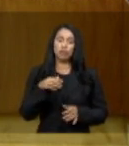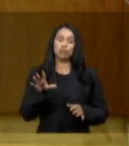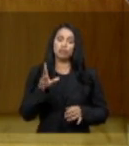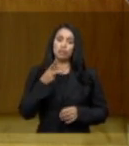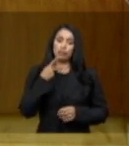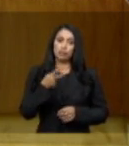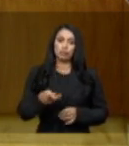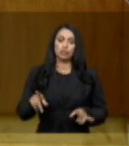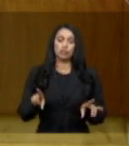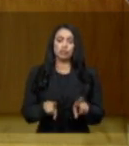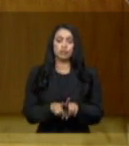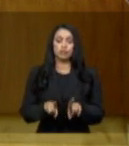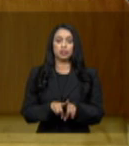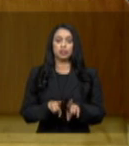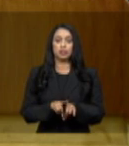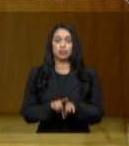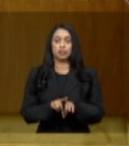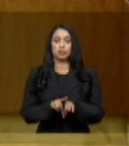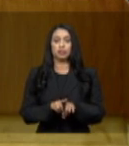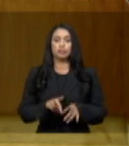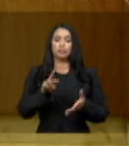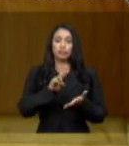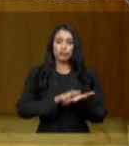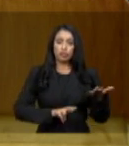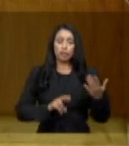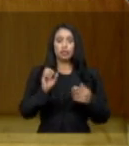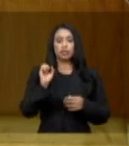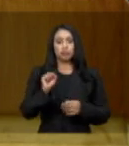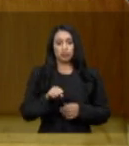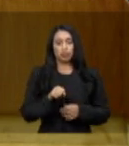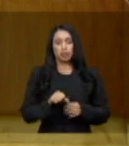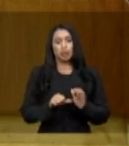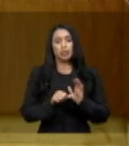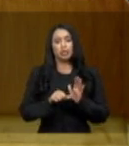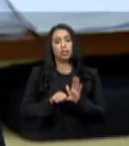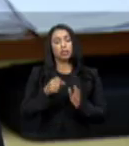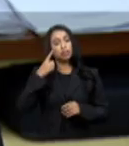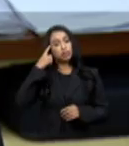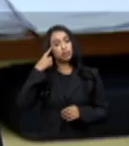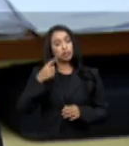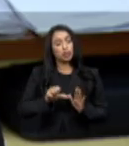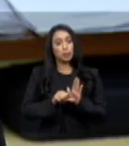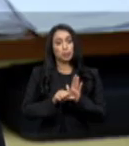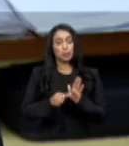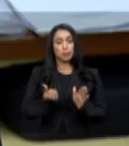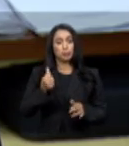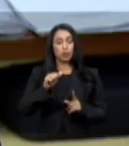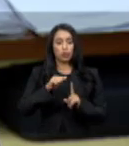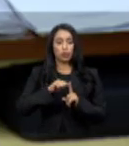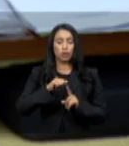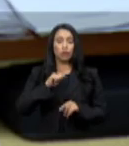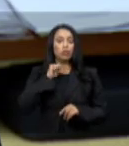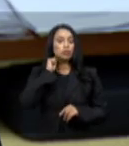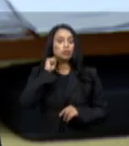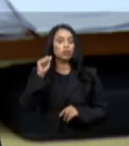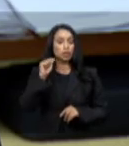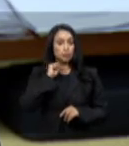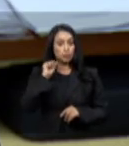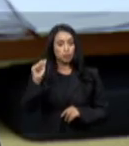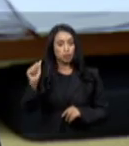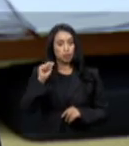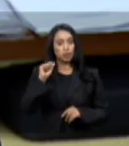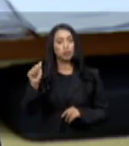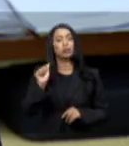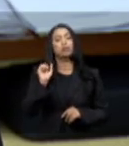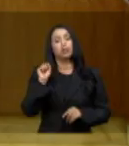colocaria com atuação do relatório acentuação do reino unido colocaria de primeiro de abril impossível atropelaria o referendo de